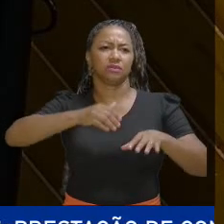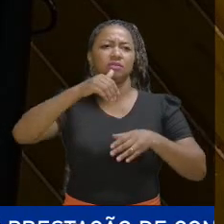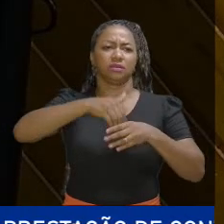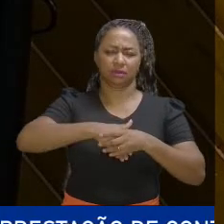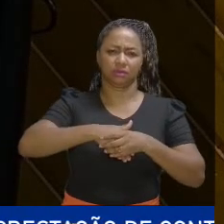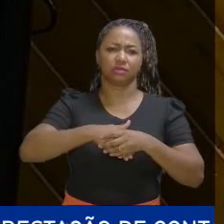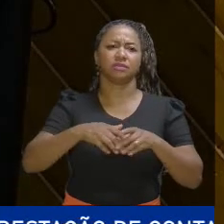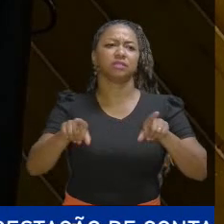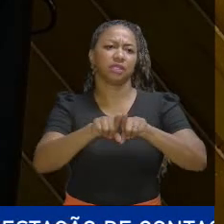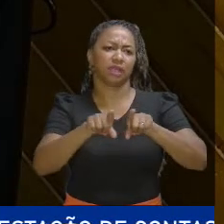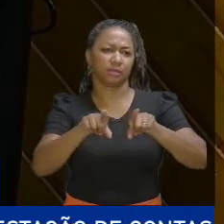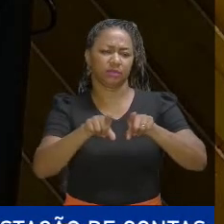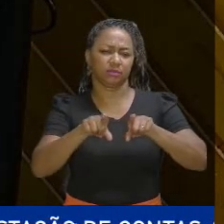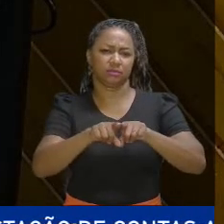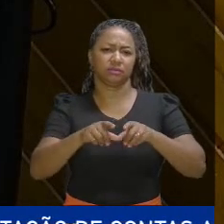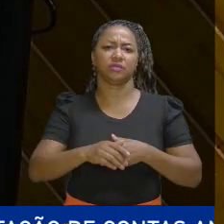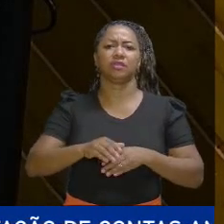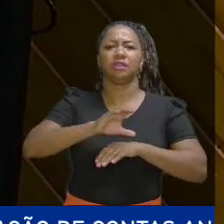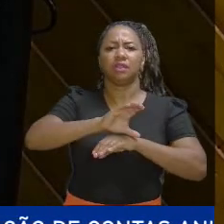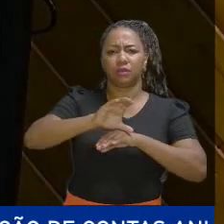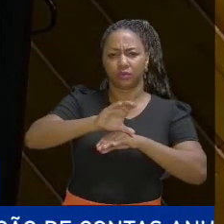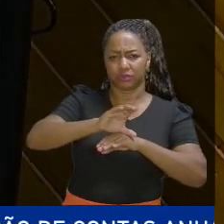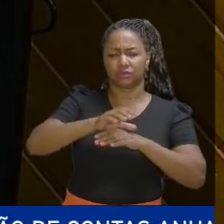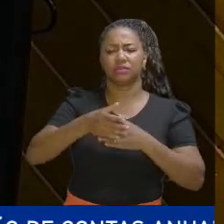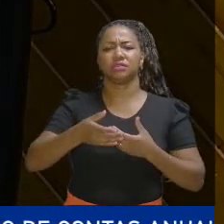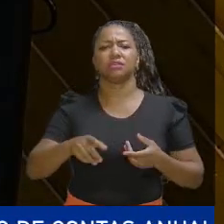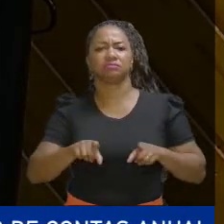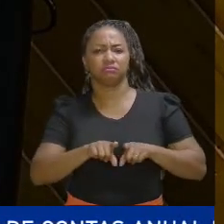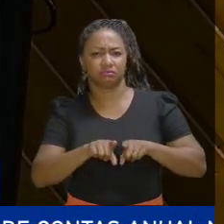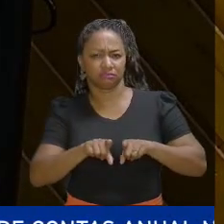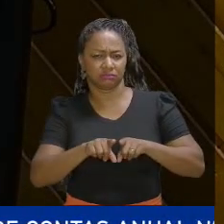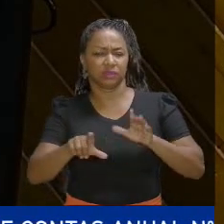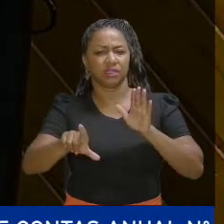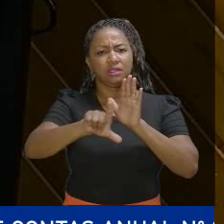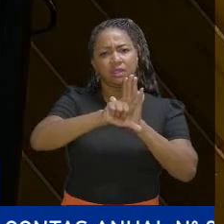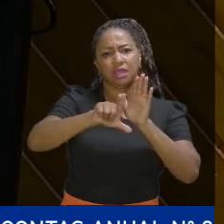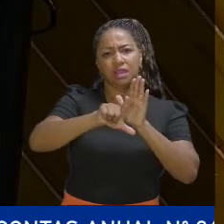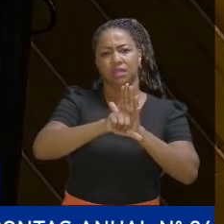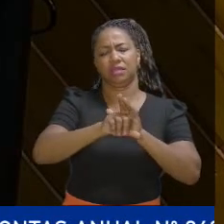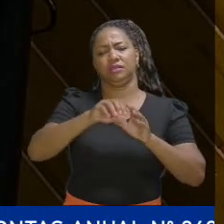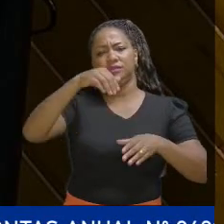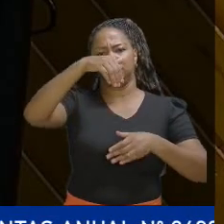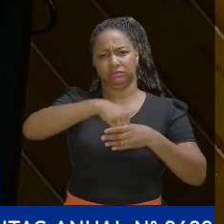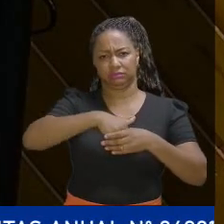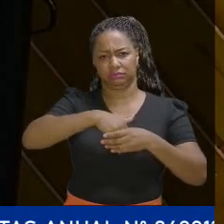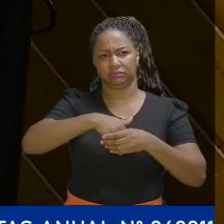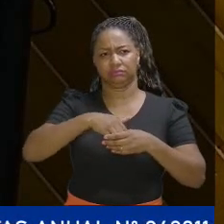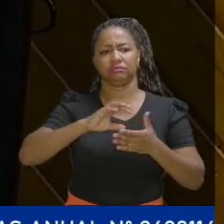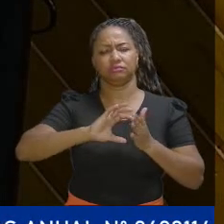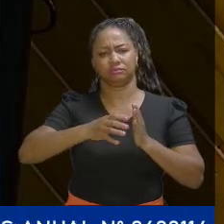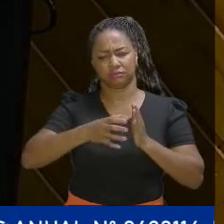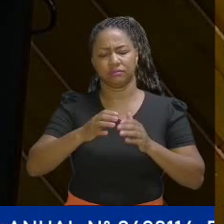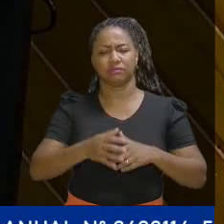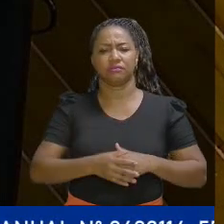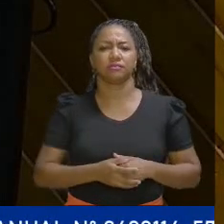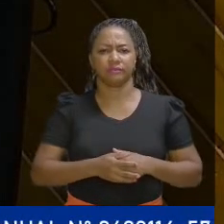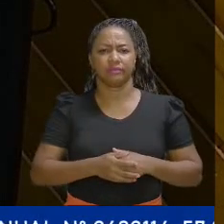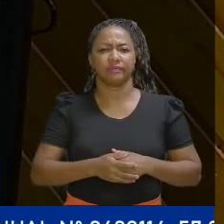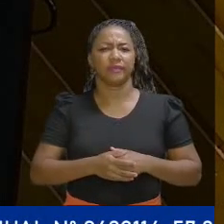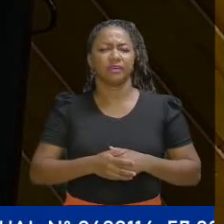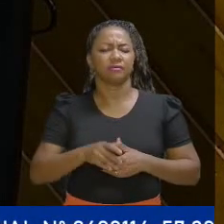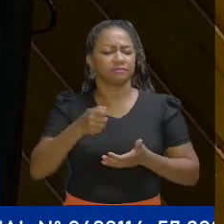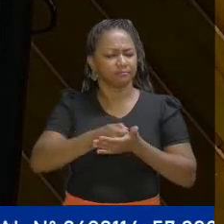Eleitoral, conforme previsto na Constituição Federal e na Lei dos Partidos Políticos. Essa exigência